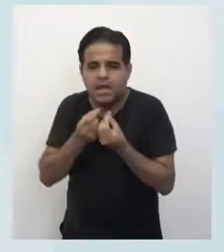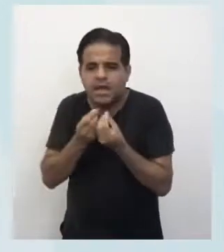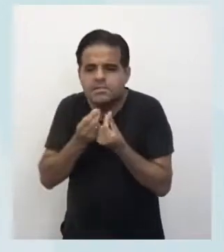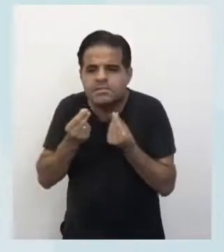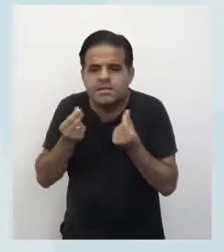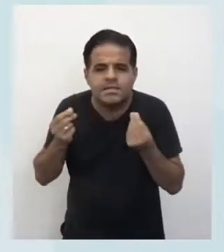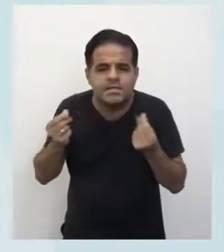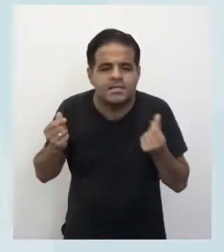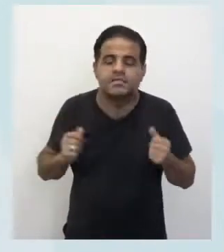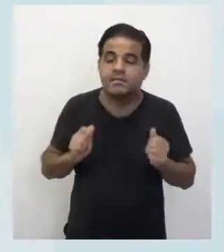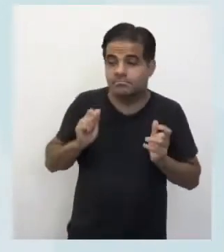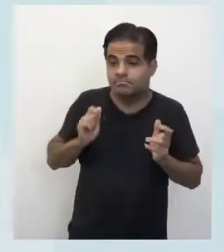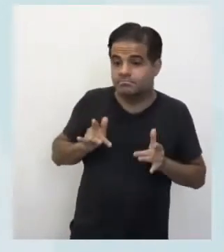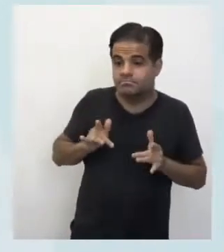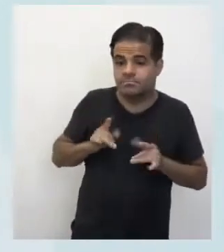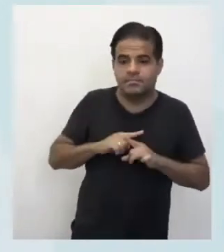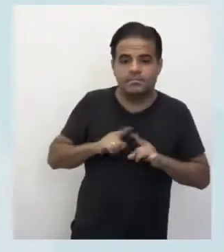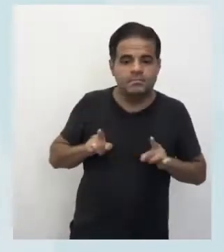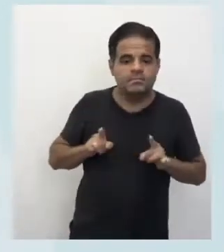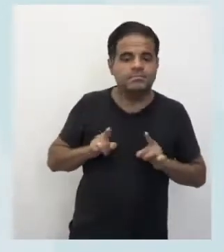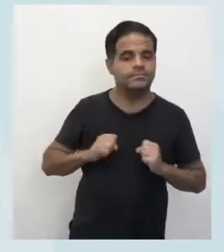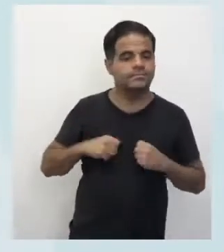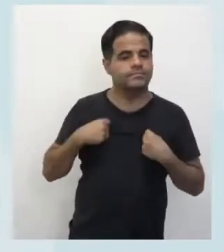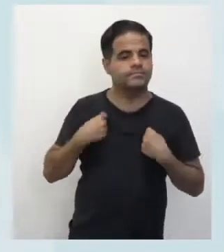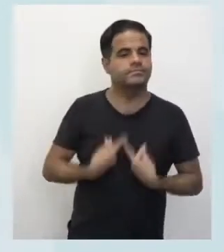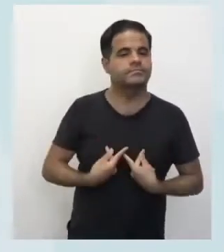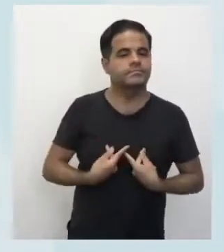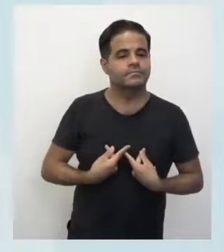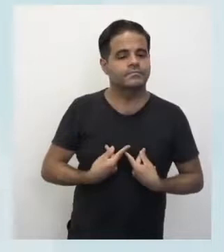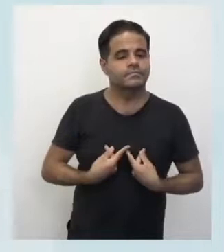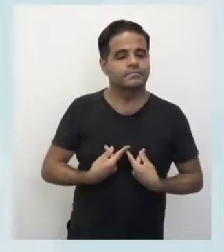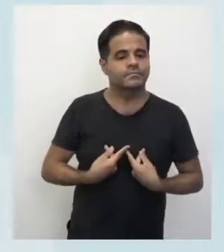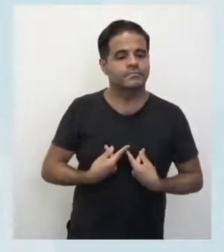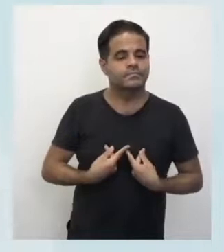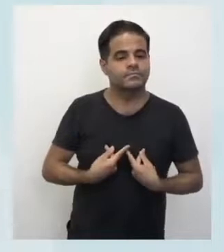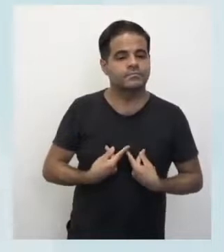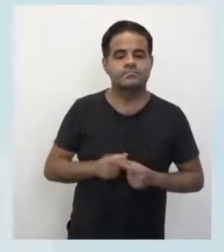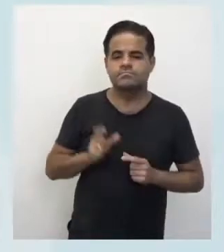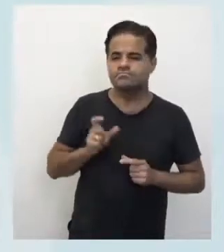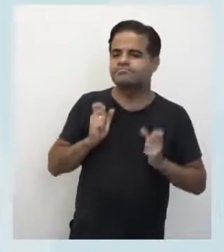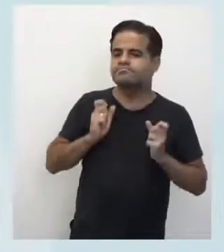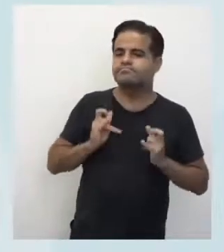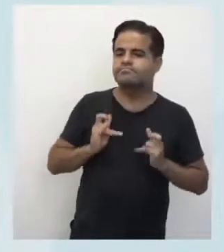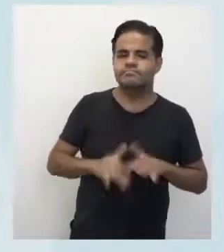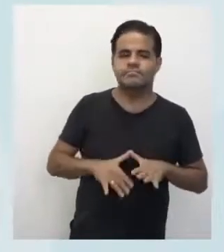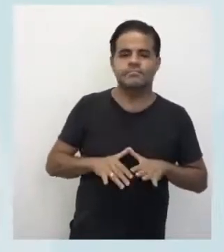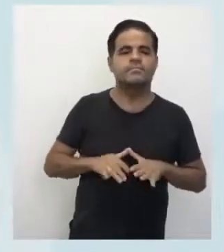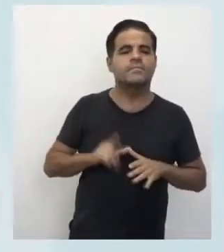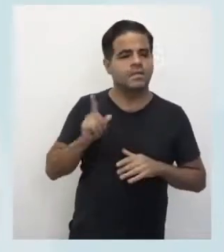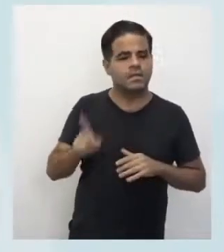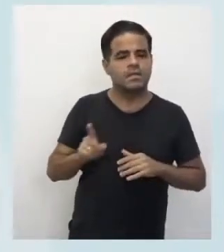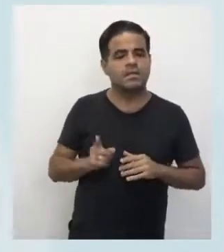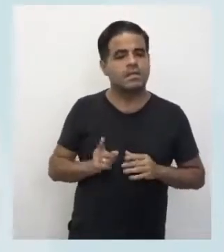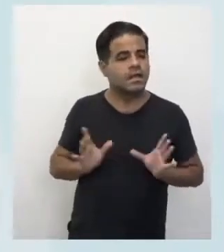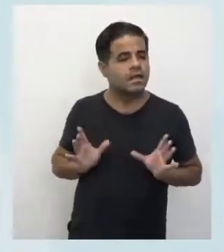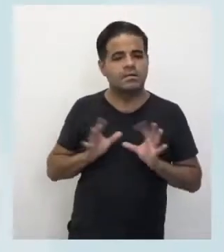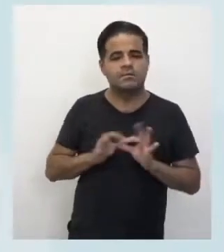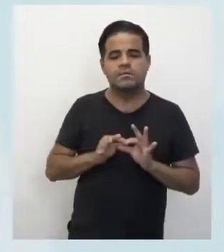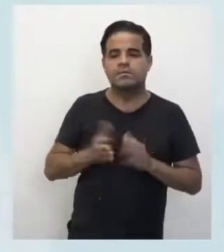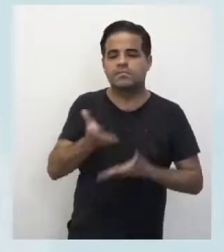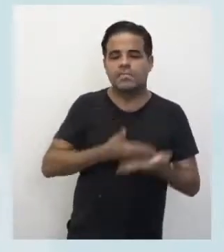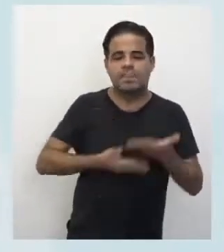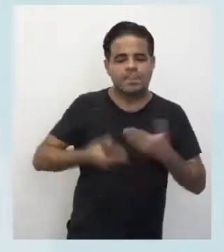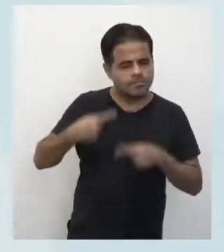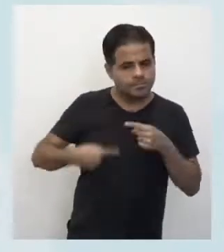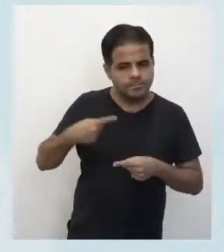ser humano, e ele deixa de ser humano. Essa definição aristotélica, por exemplo, gente, ela está totalmente relacionada a